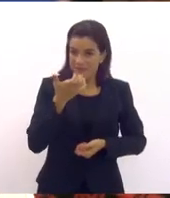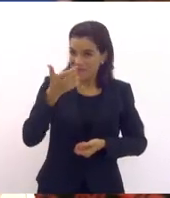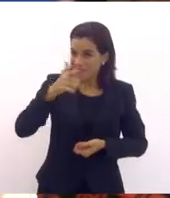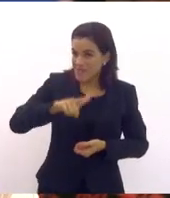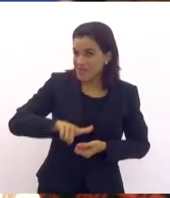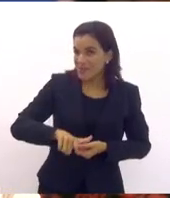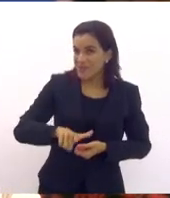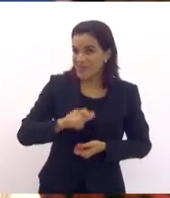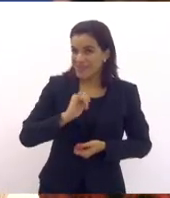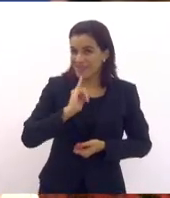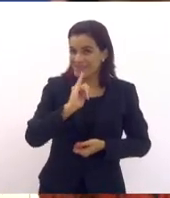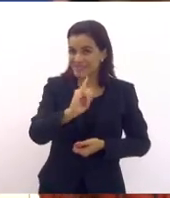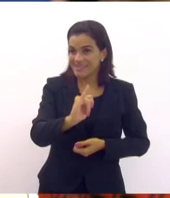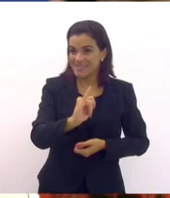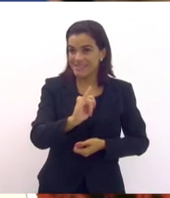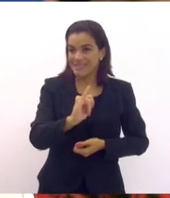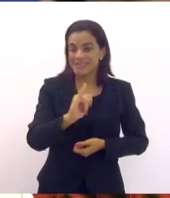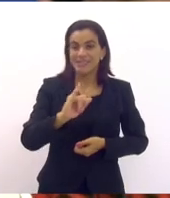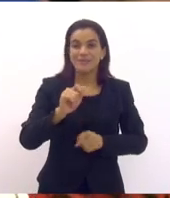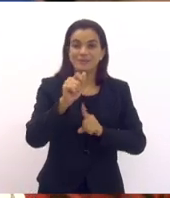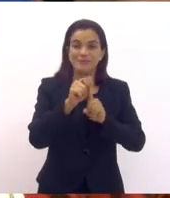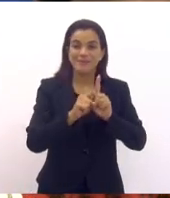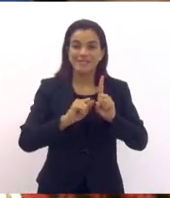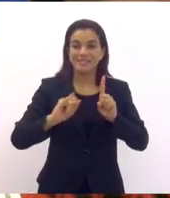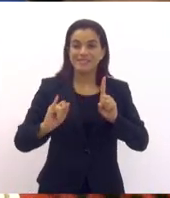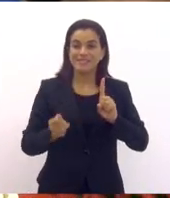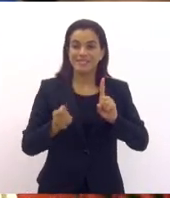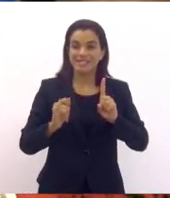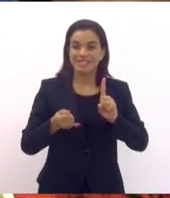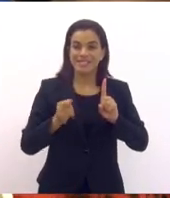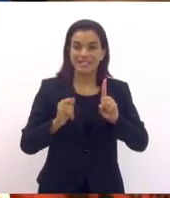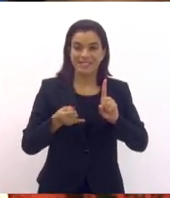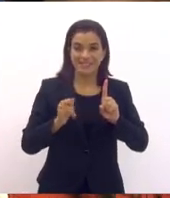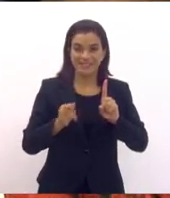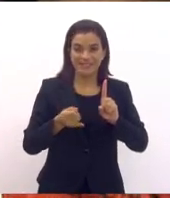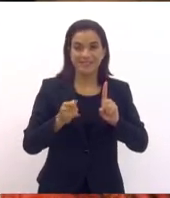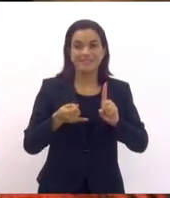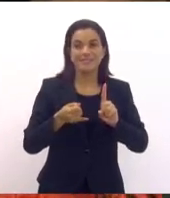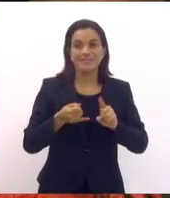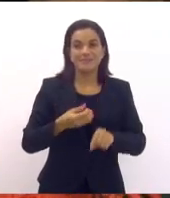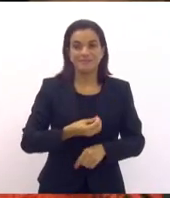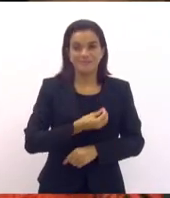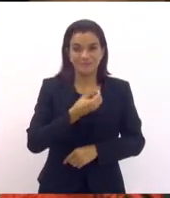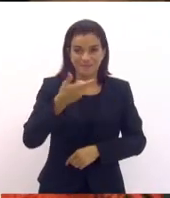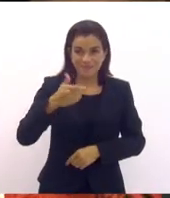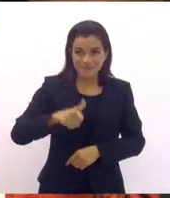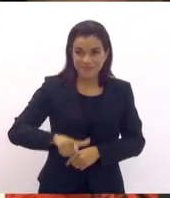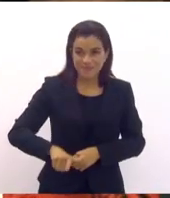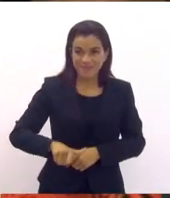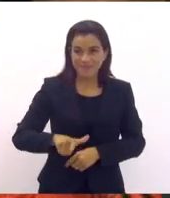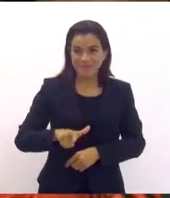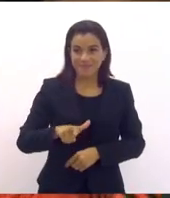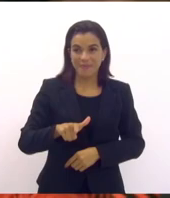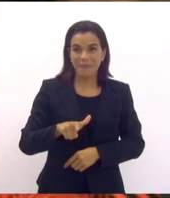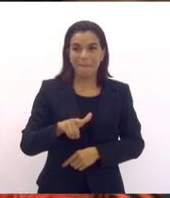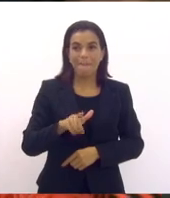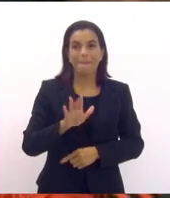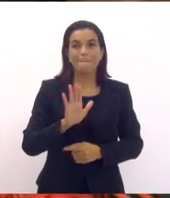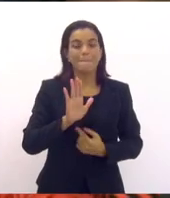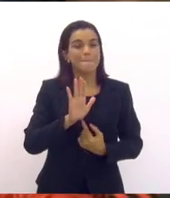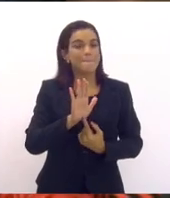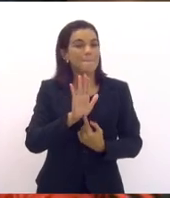Hein gente Janeiro a gente tá aí representando as melhores não é isso as